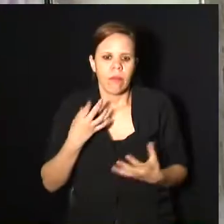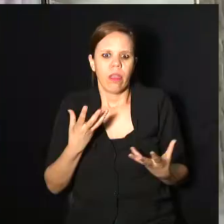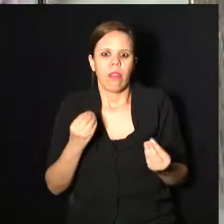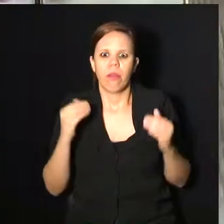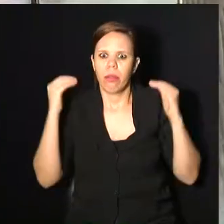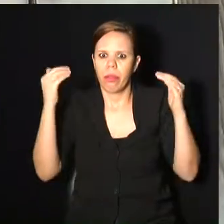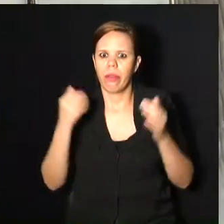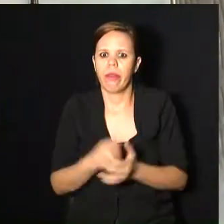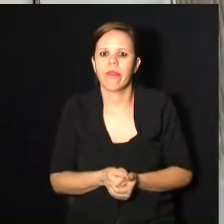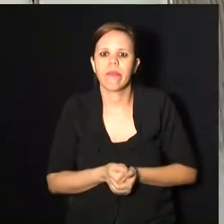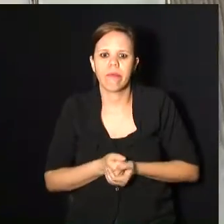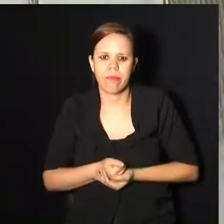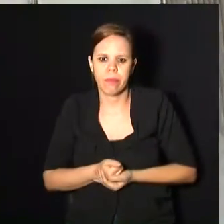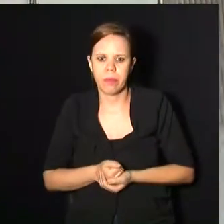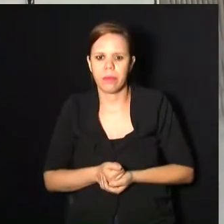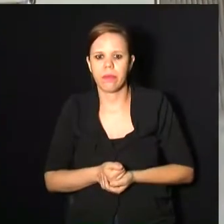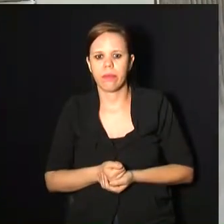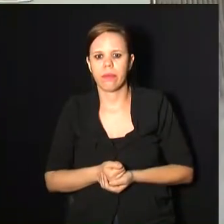grande.